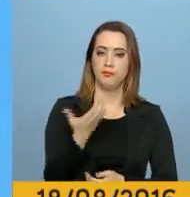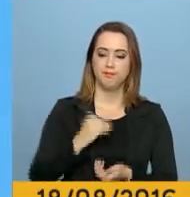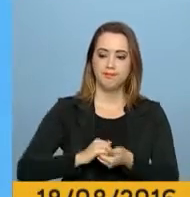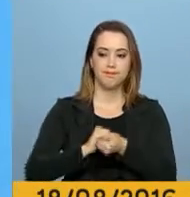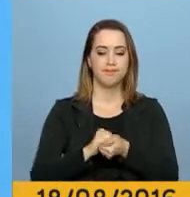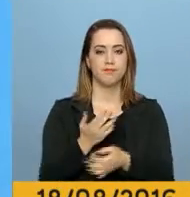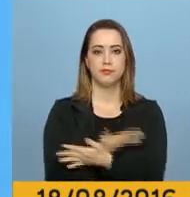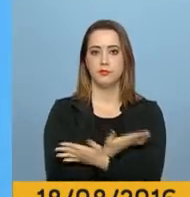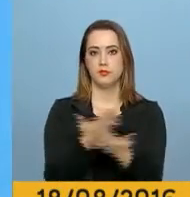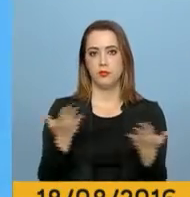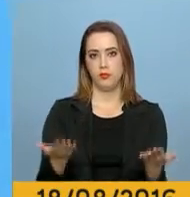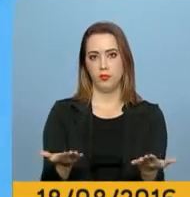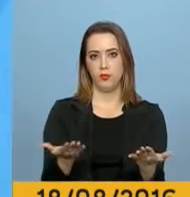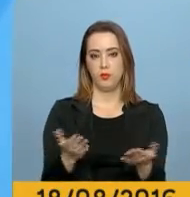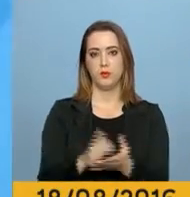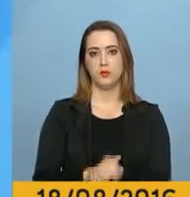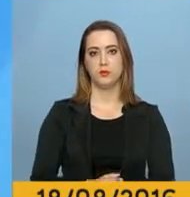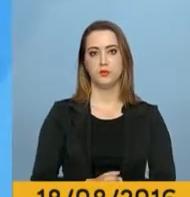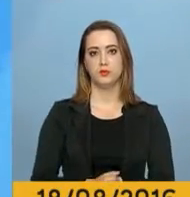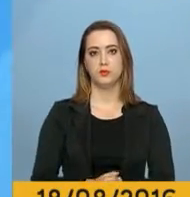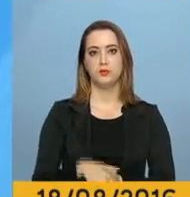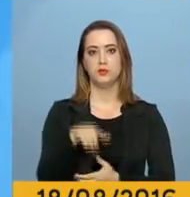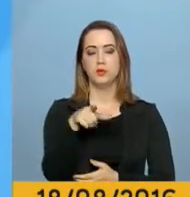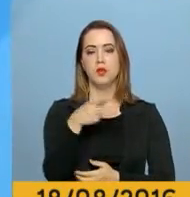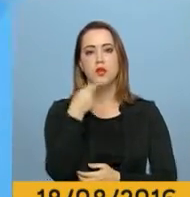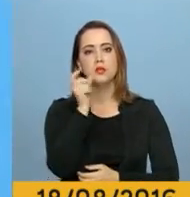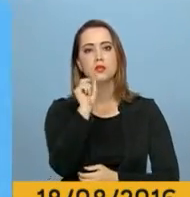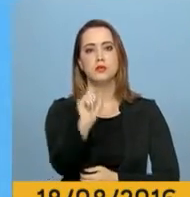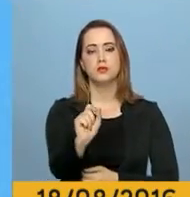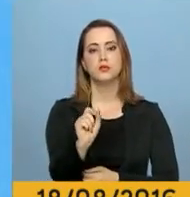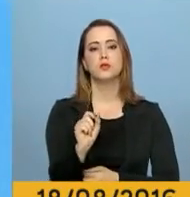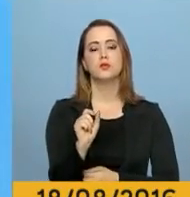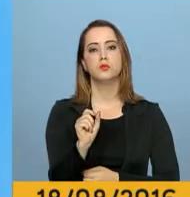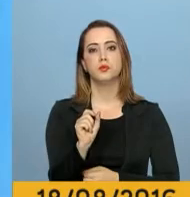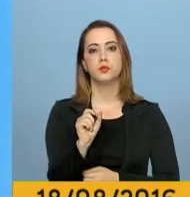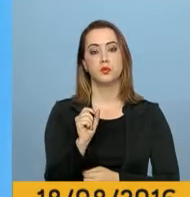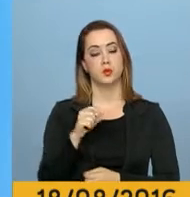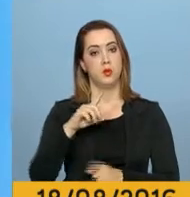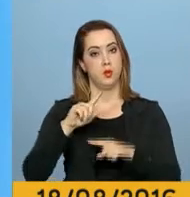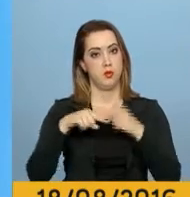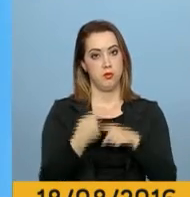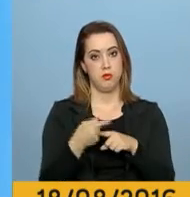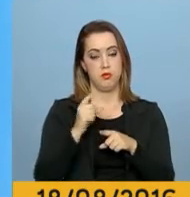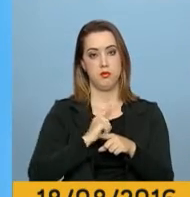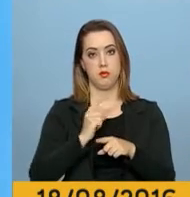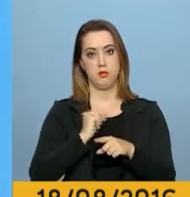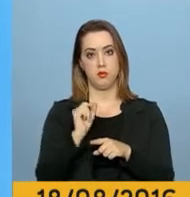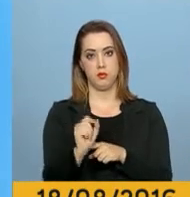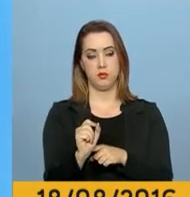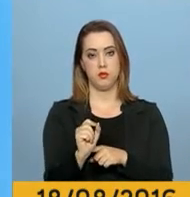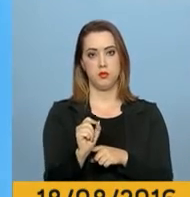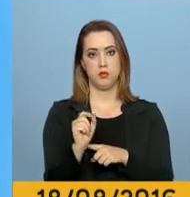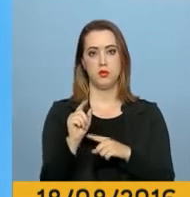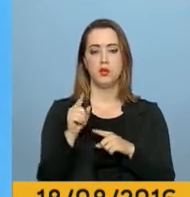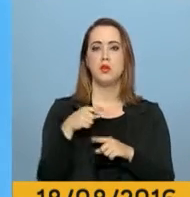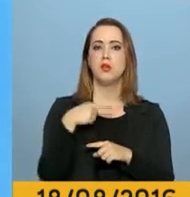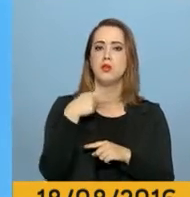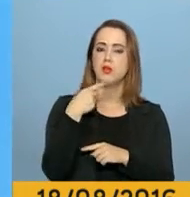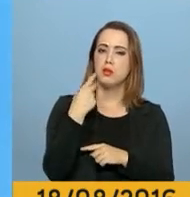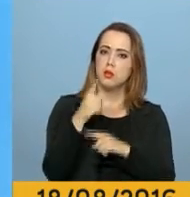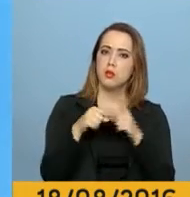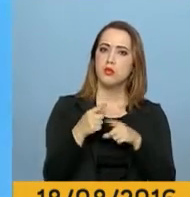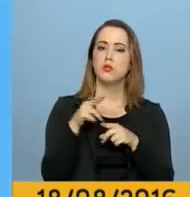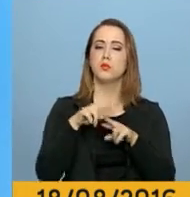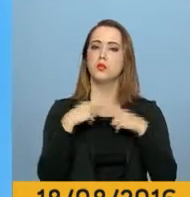todos fazer uma breve declaração logo depois de fazer uma das